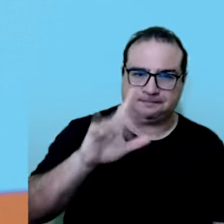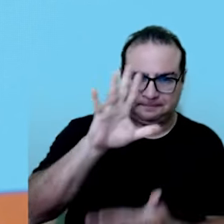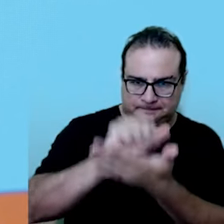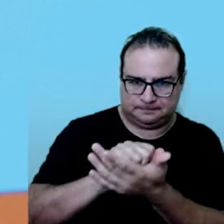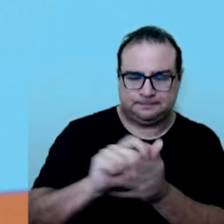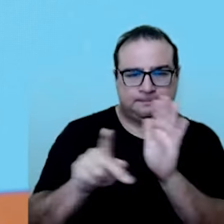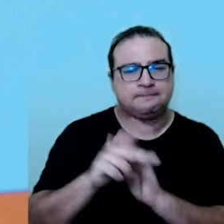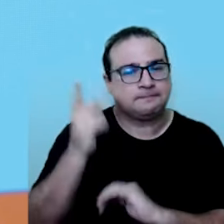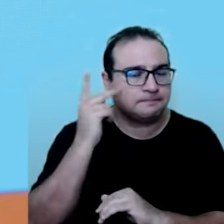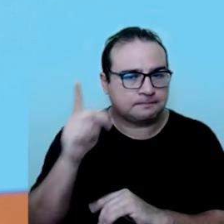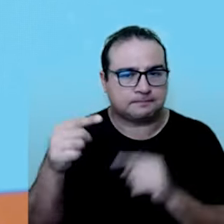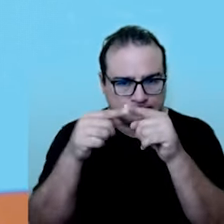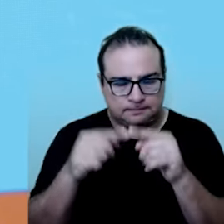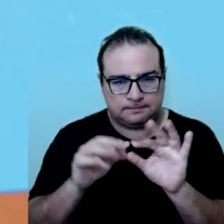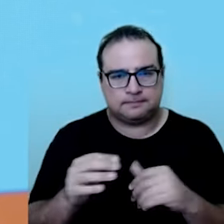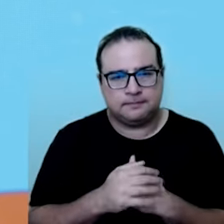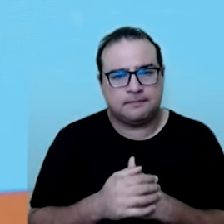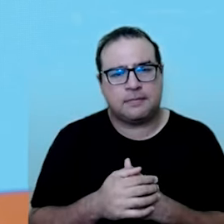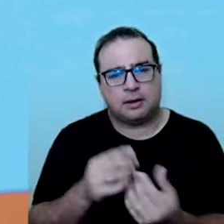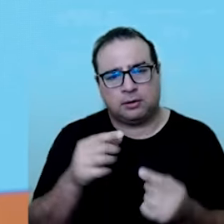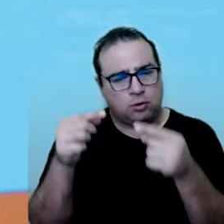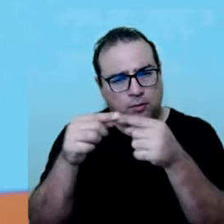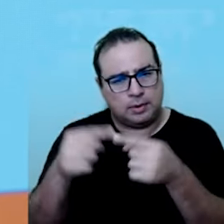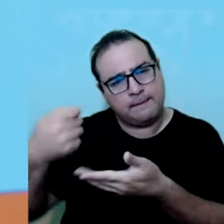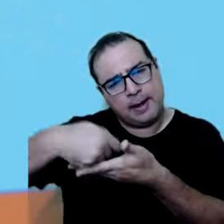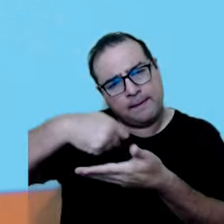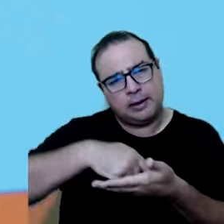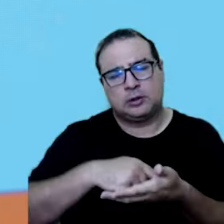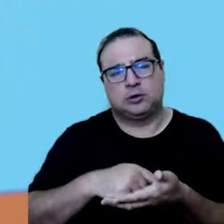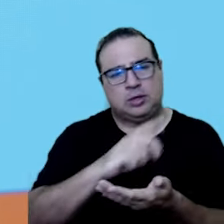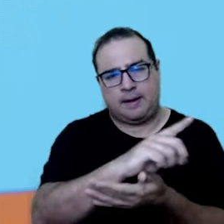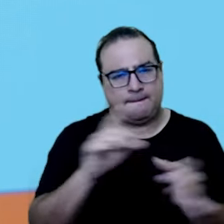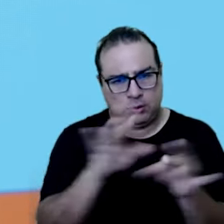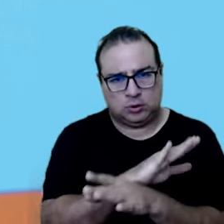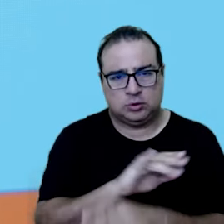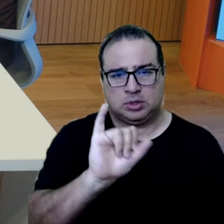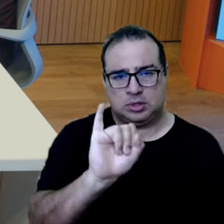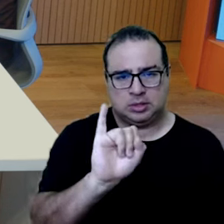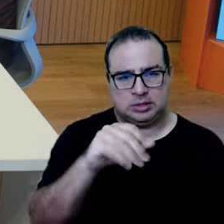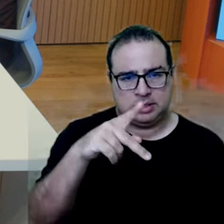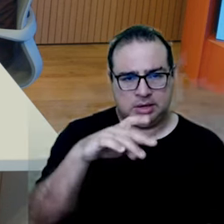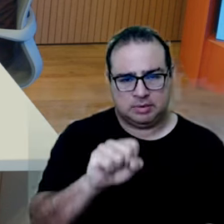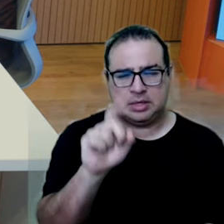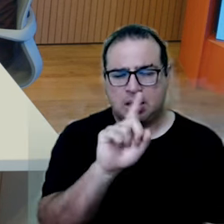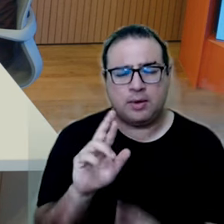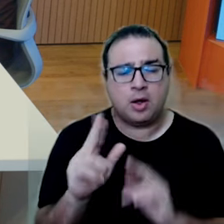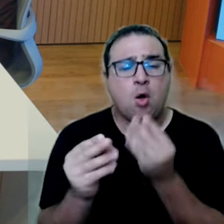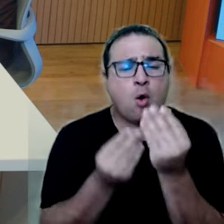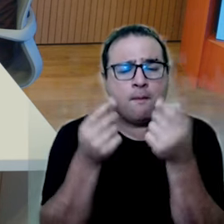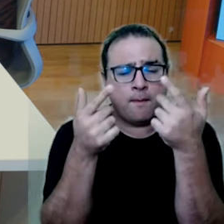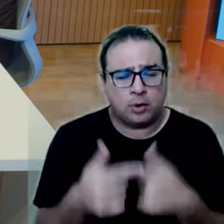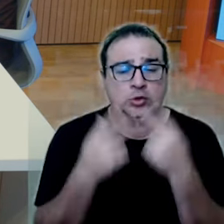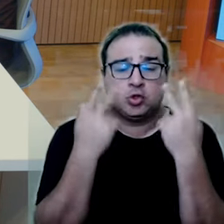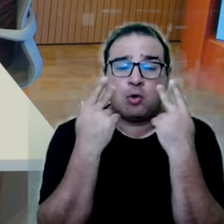de dados do Estado de São Paulo lá né da dos contribuintes ele não tá lá como Simples Nacional ele vai est Então como o